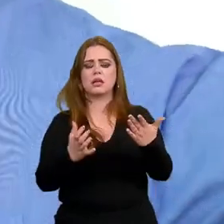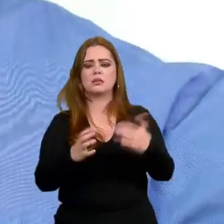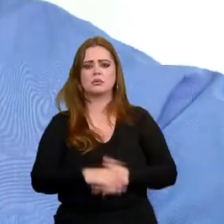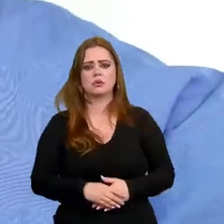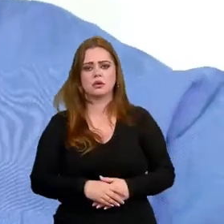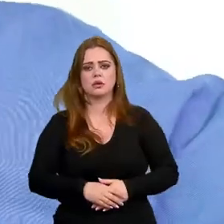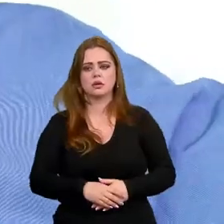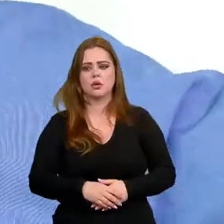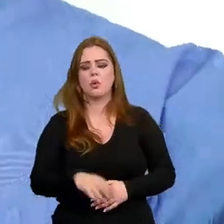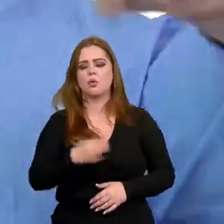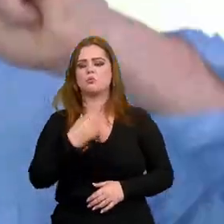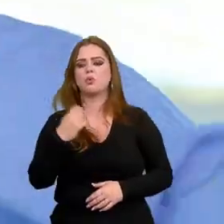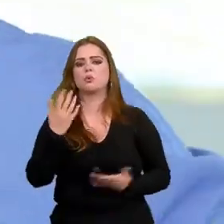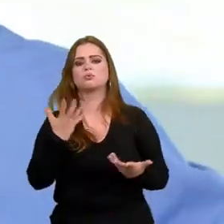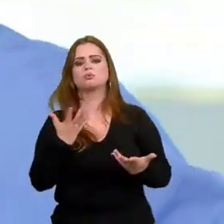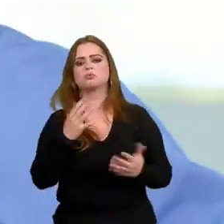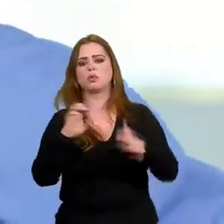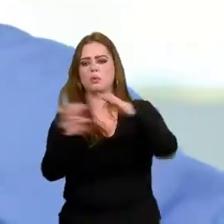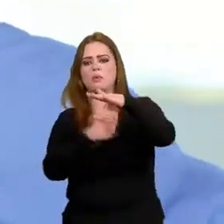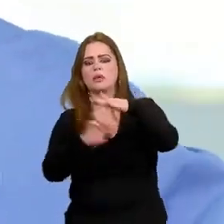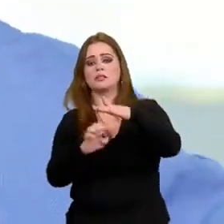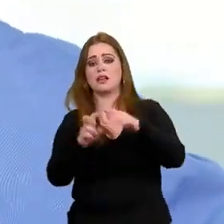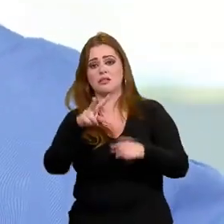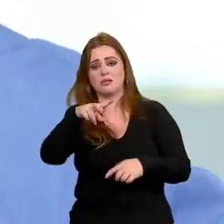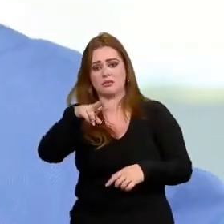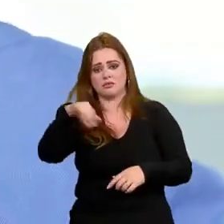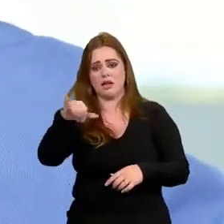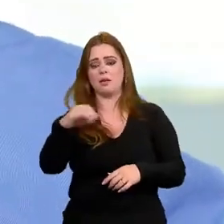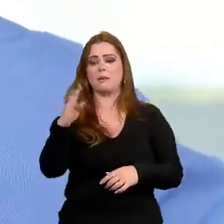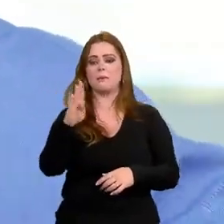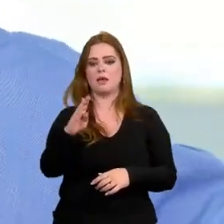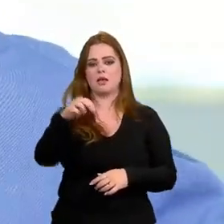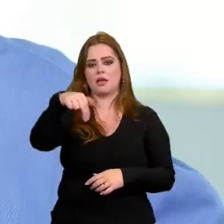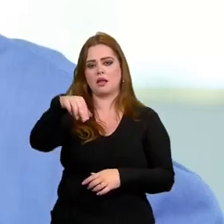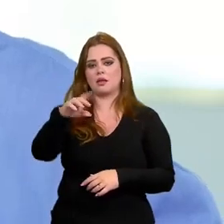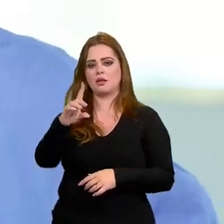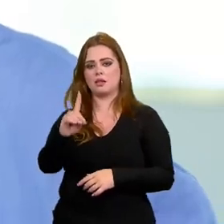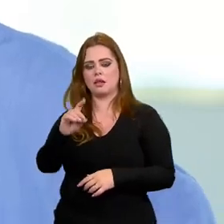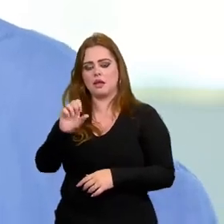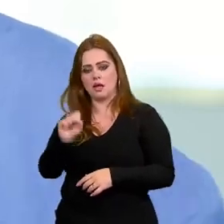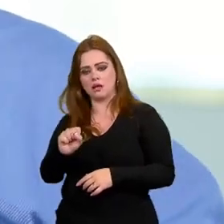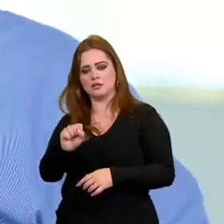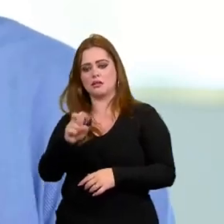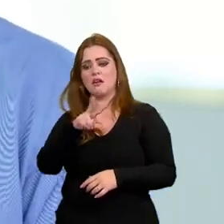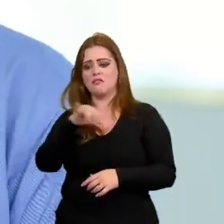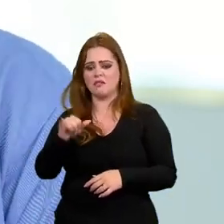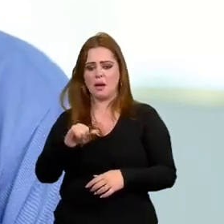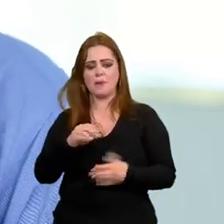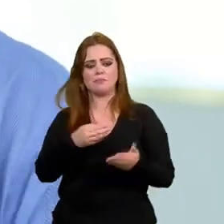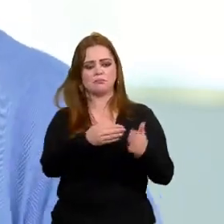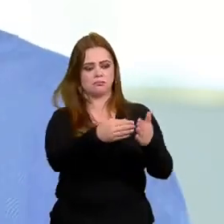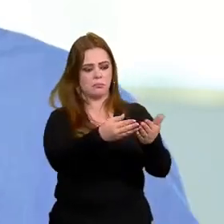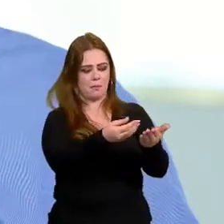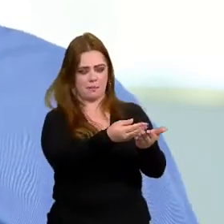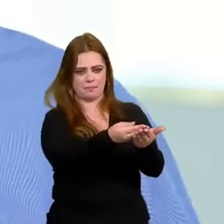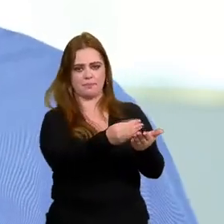empréstimo a 14% ao ano. É muito caro. Uhum. É muito caro. É um roubo. Sim. Mas é metade do que paga o crédito consignado